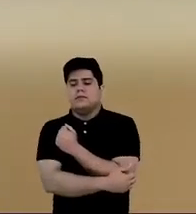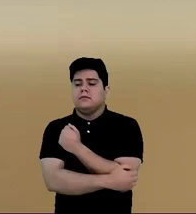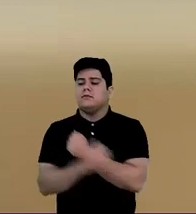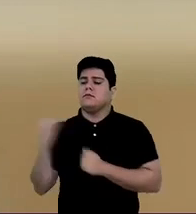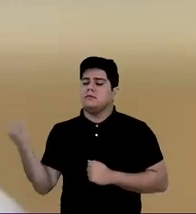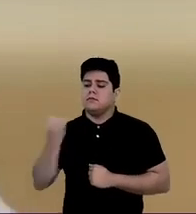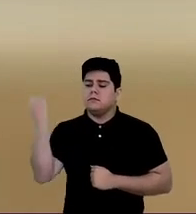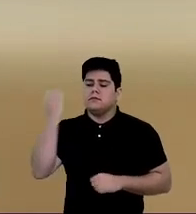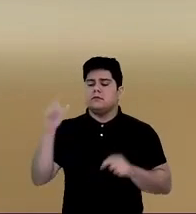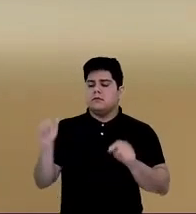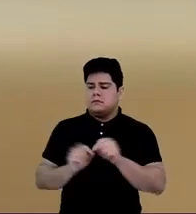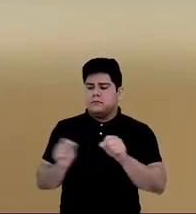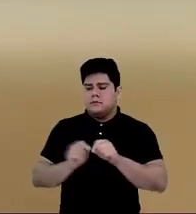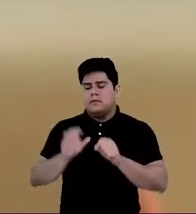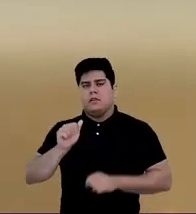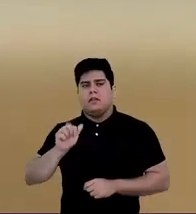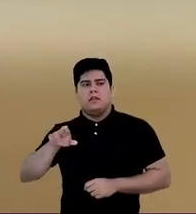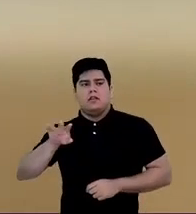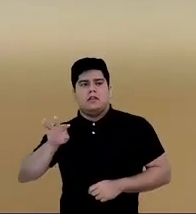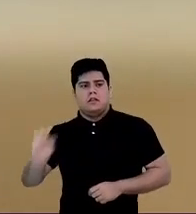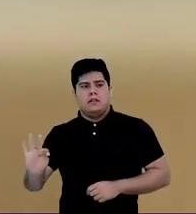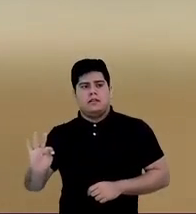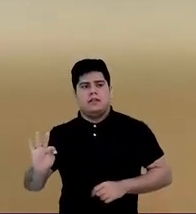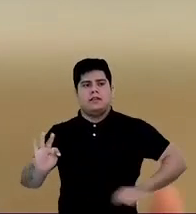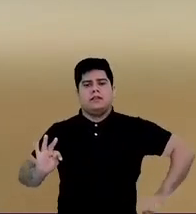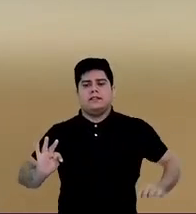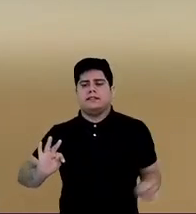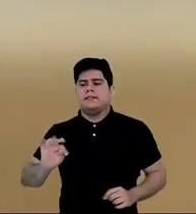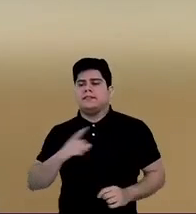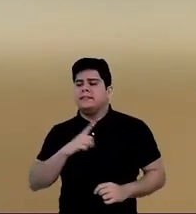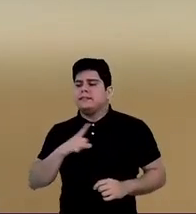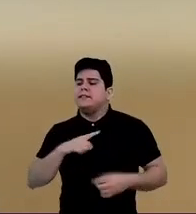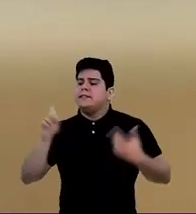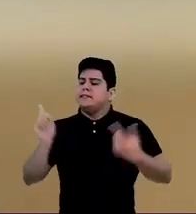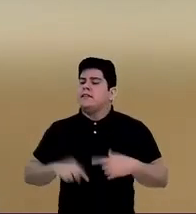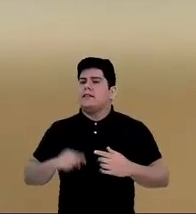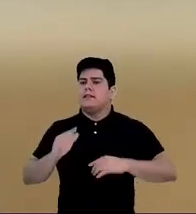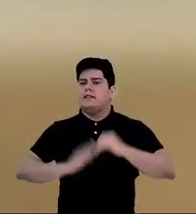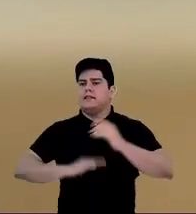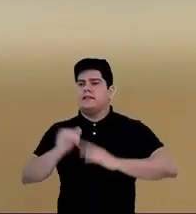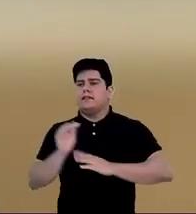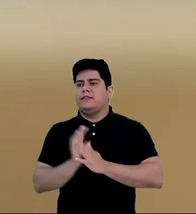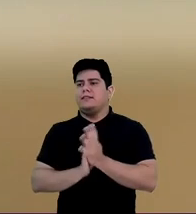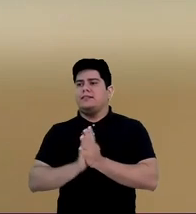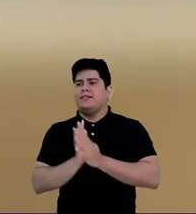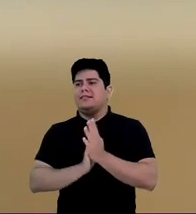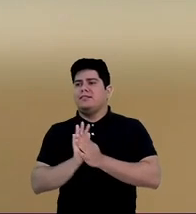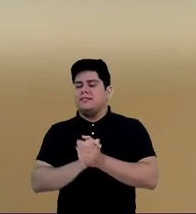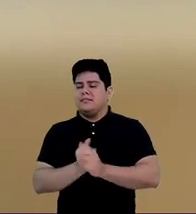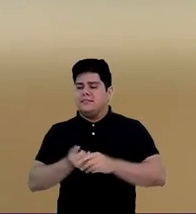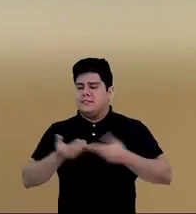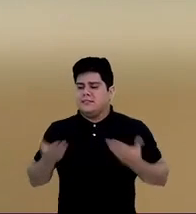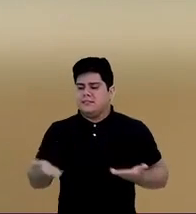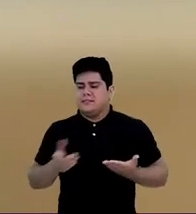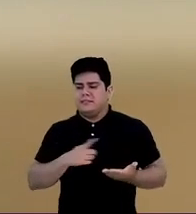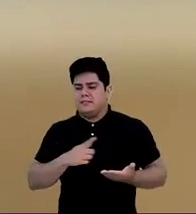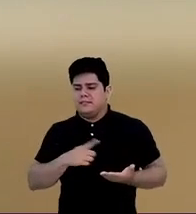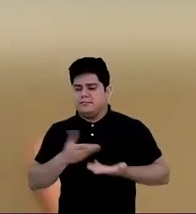o CAR-T é o expertise da doença de base, que aí não é uma questão, não é um